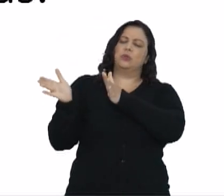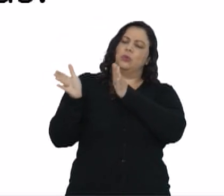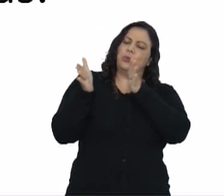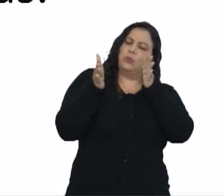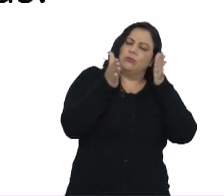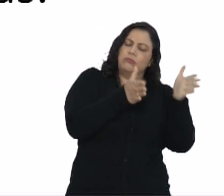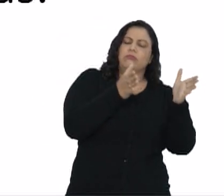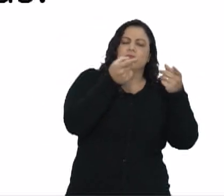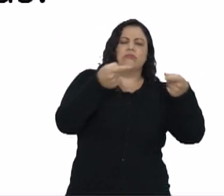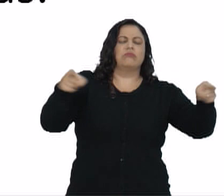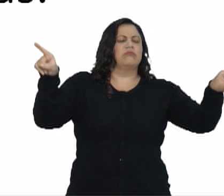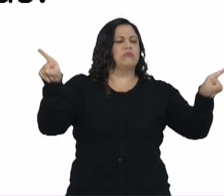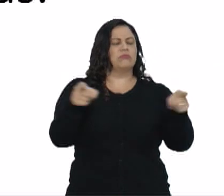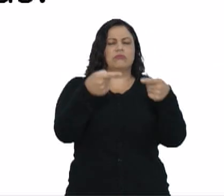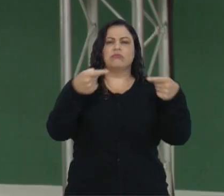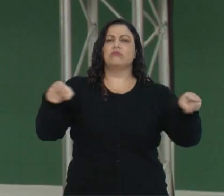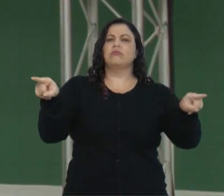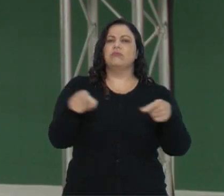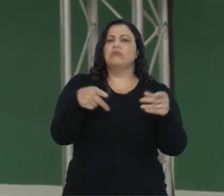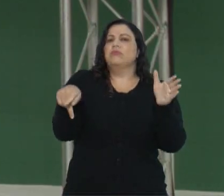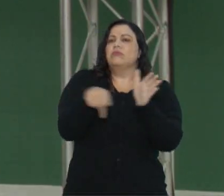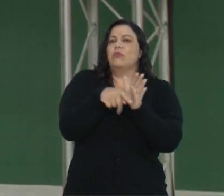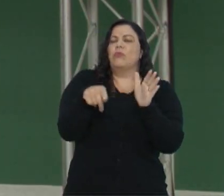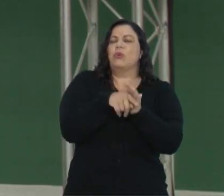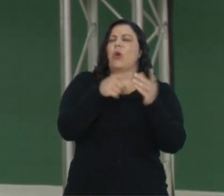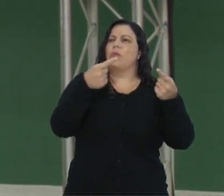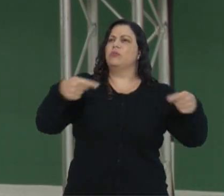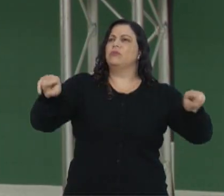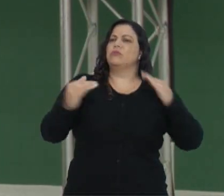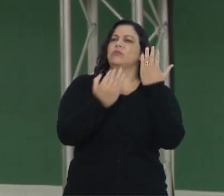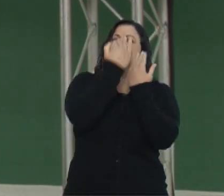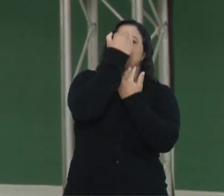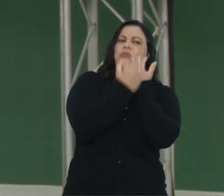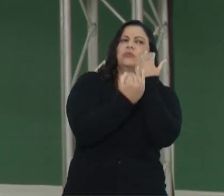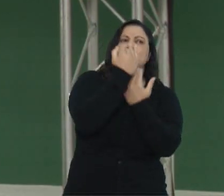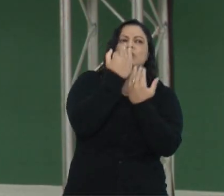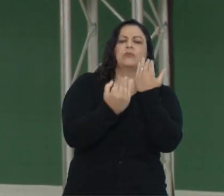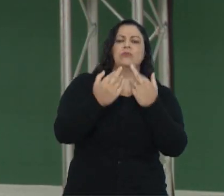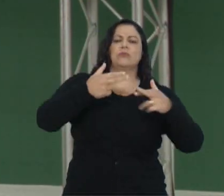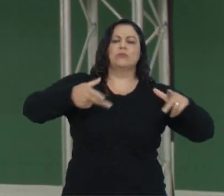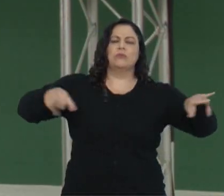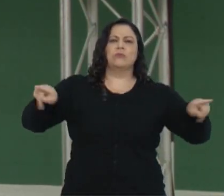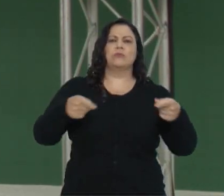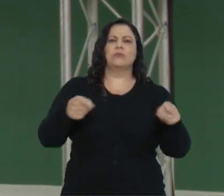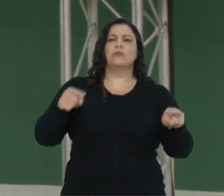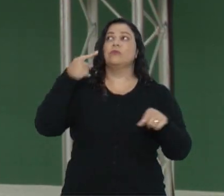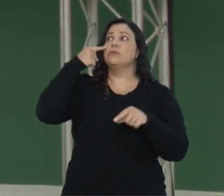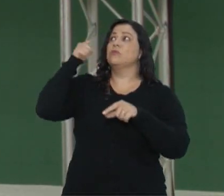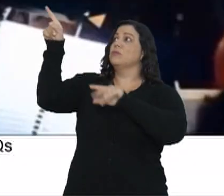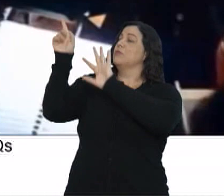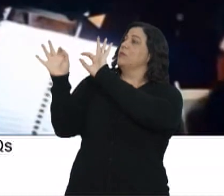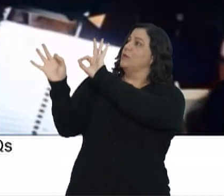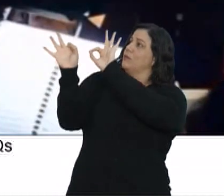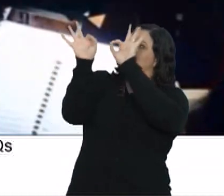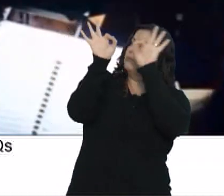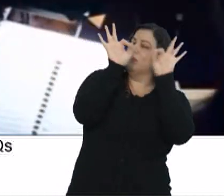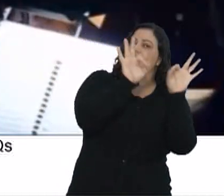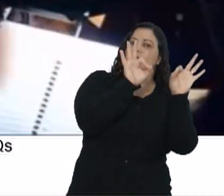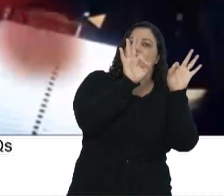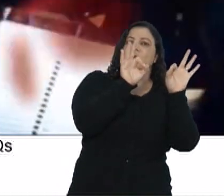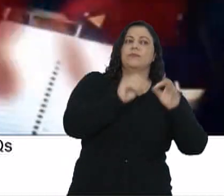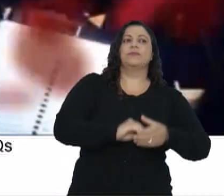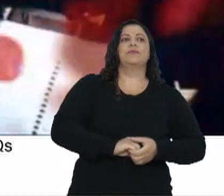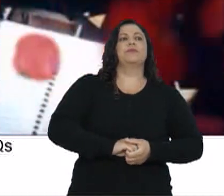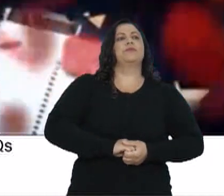forneciam inesperadas harmonias. Os acompanhamentos são os instrumentos, os musicais, a orquestra. Vamos ver um trechinho de uma ópera do